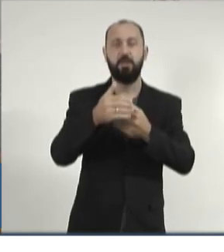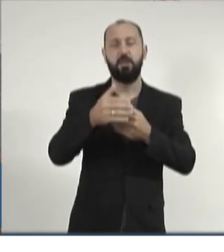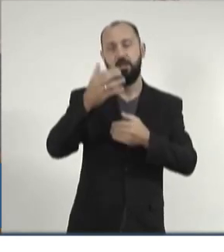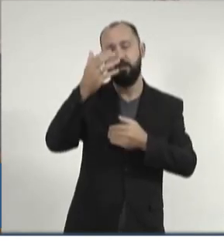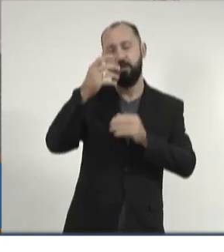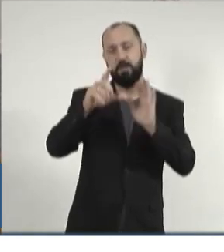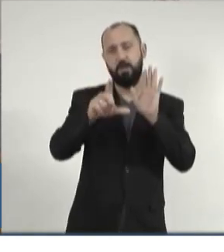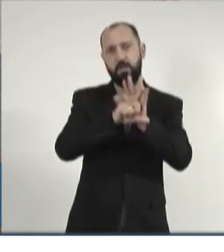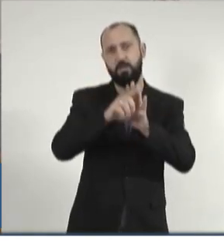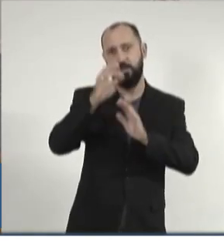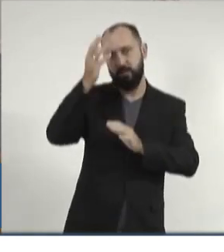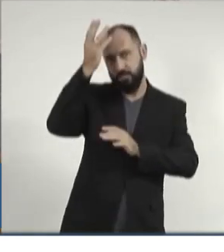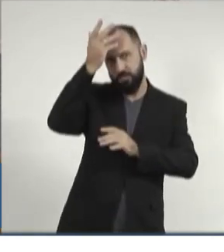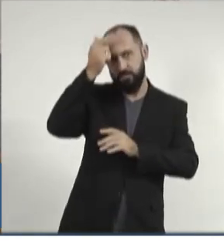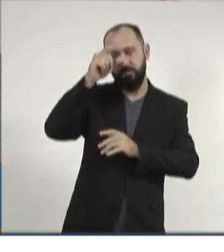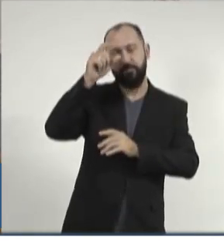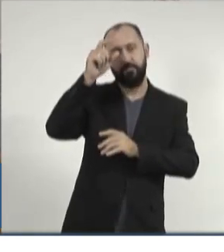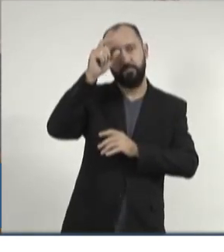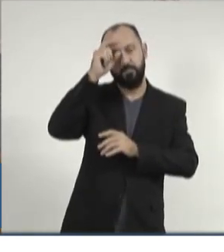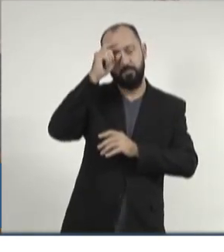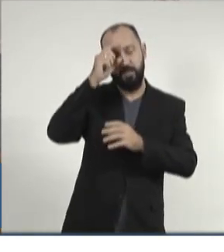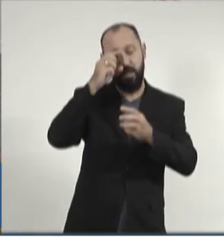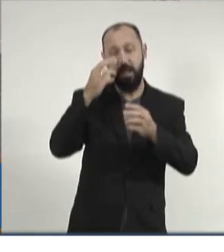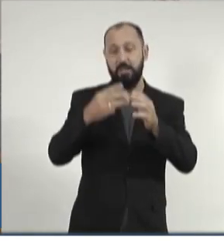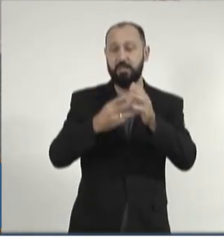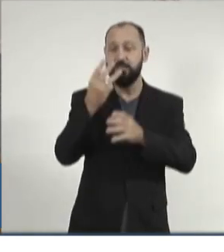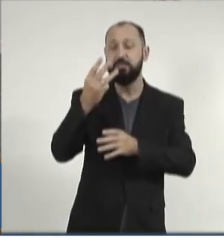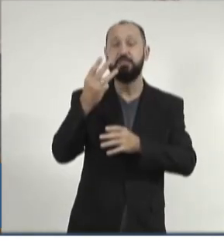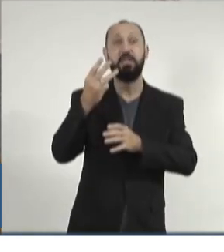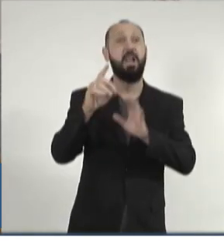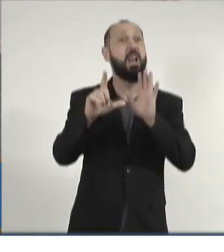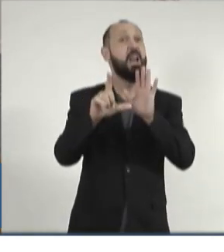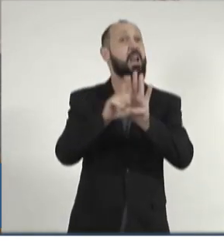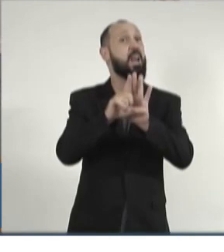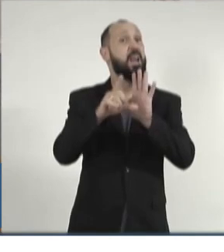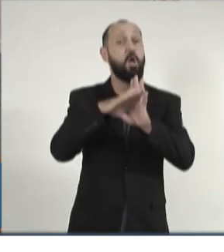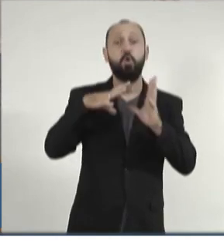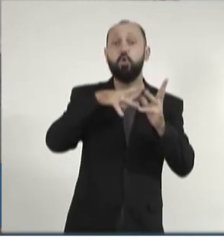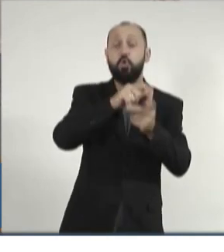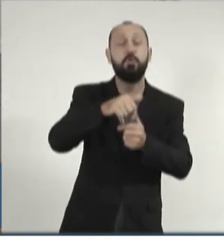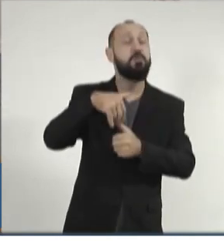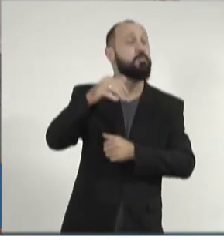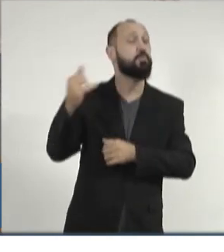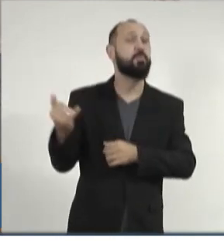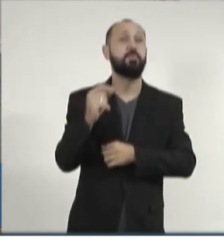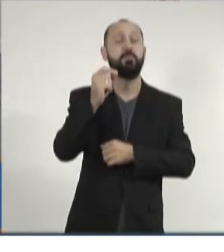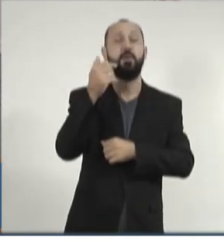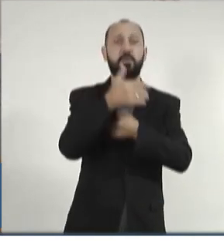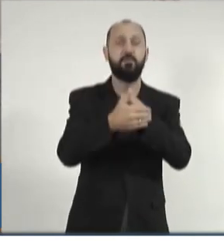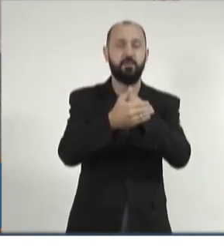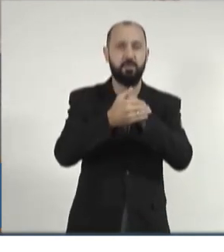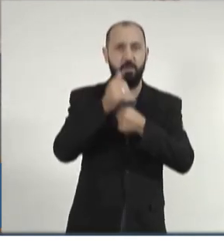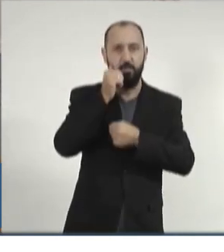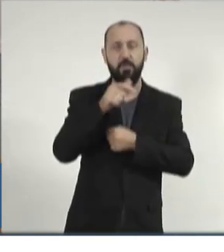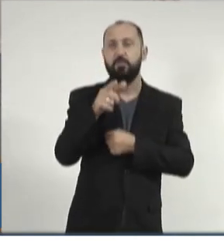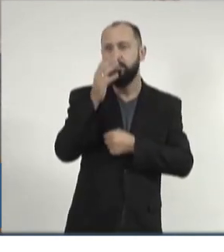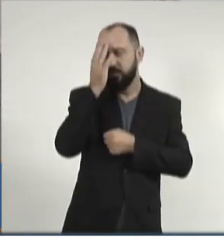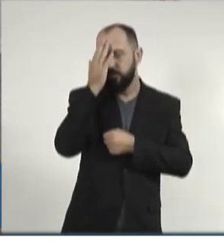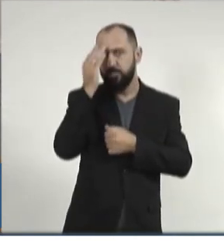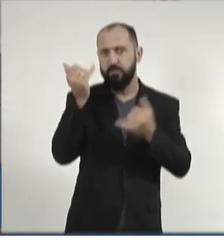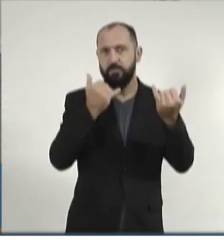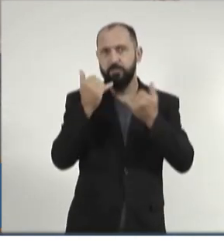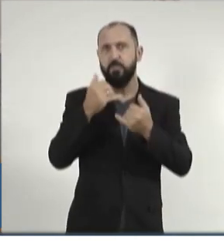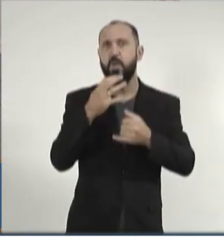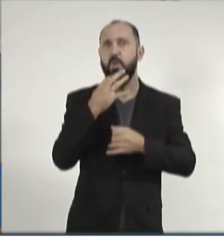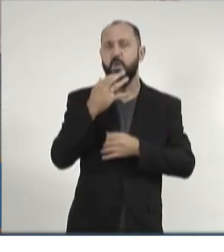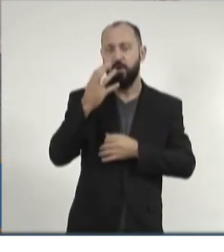da Penha, que é uma das 3 legislações mais importantes do mundo na defesa dos direitos da mulher. Alguém aqui sabe, ou melhor, alguém já ouviu